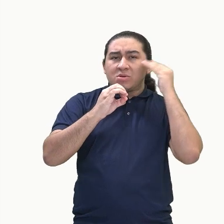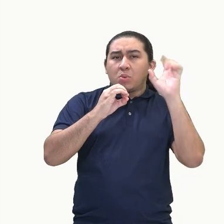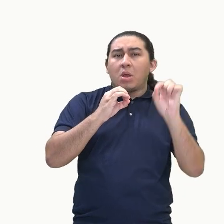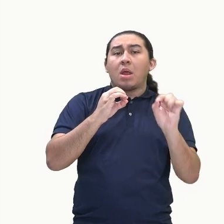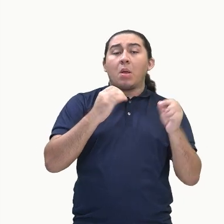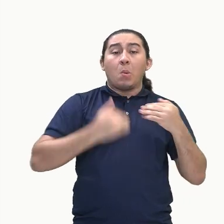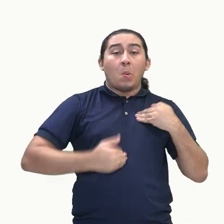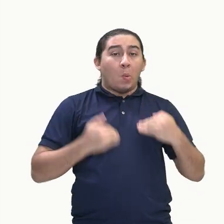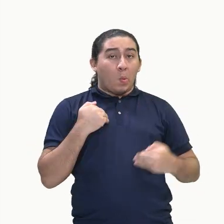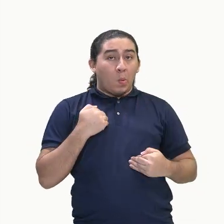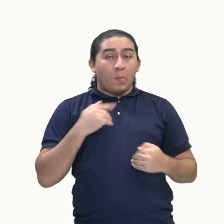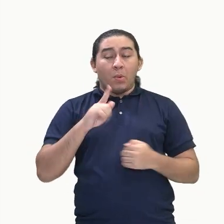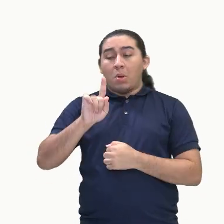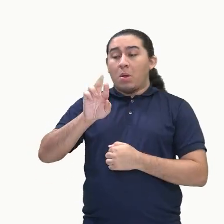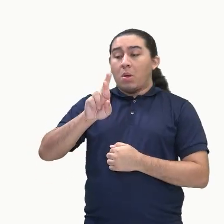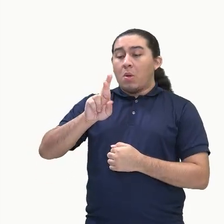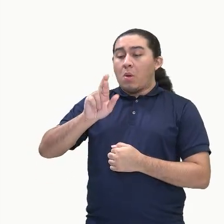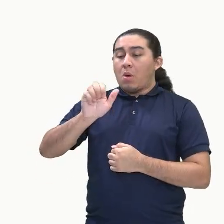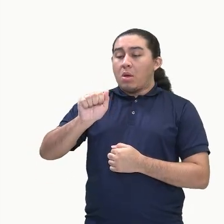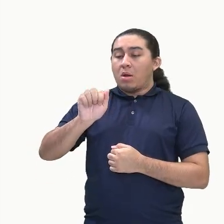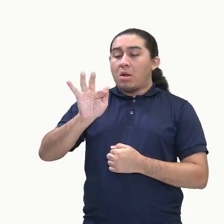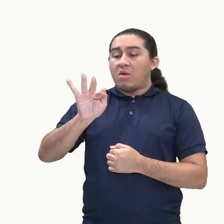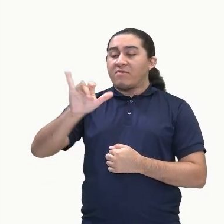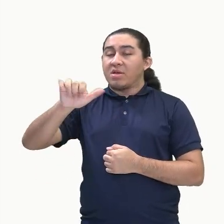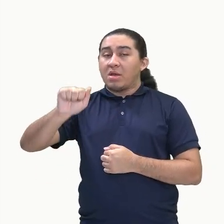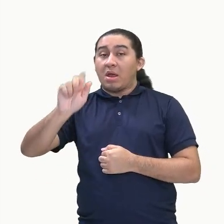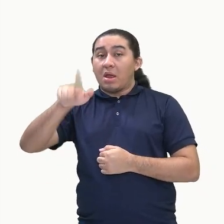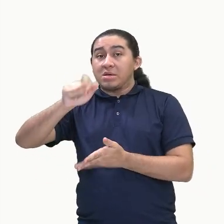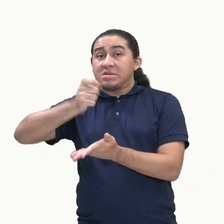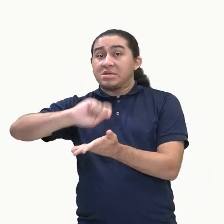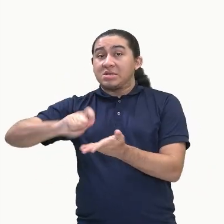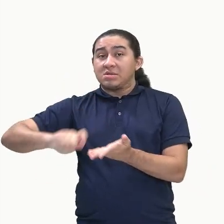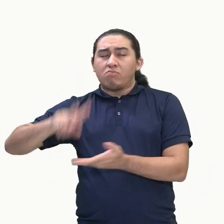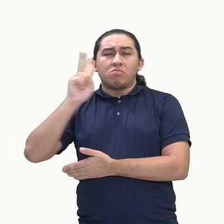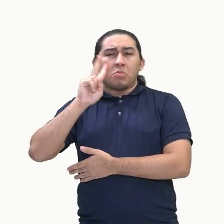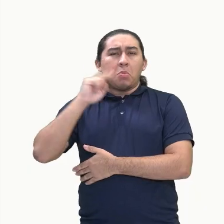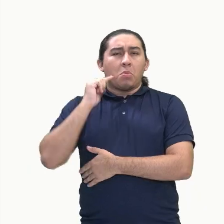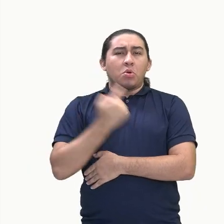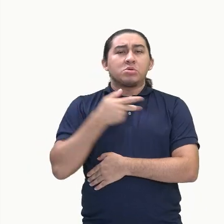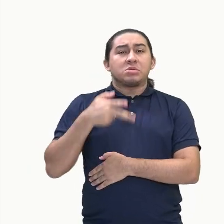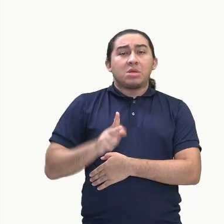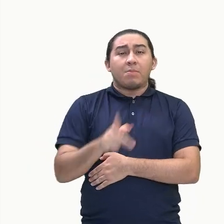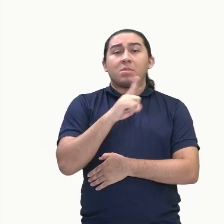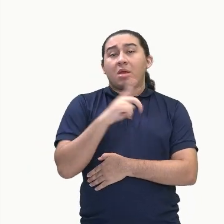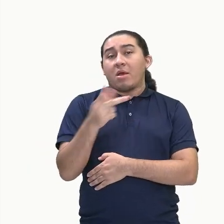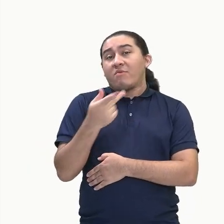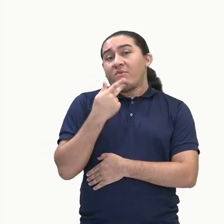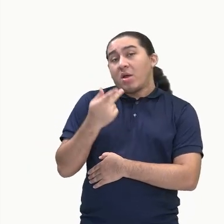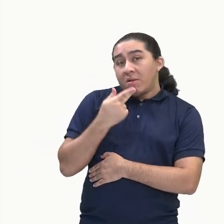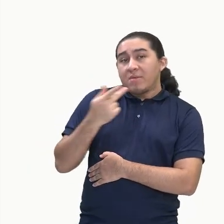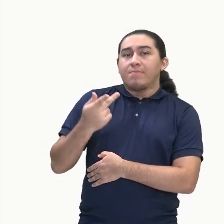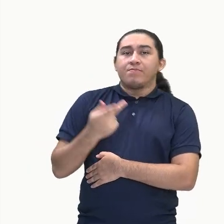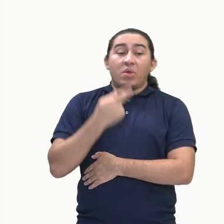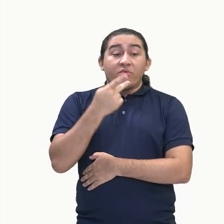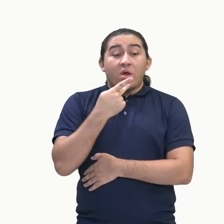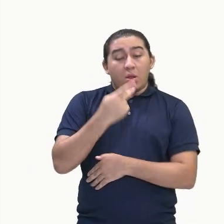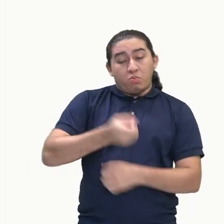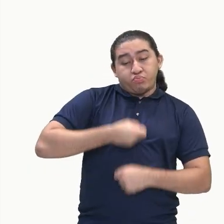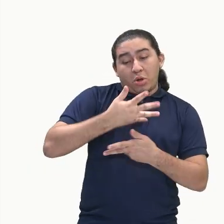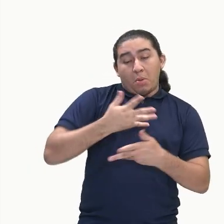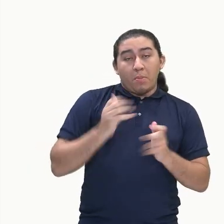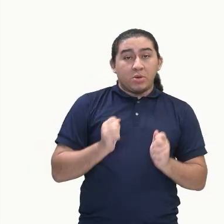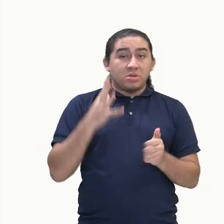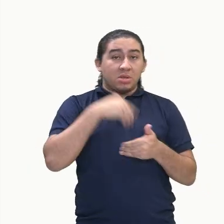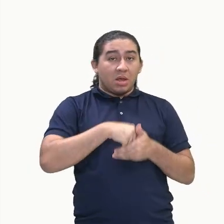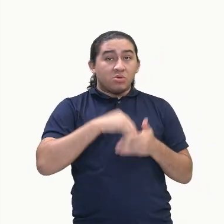corpo, grafia, escrita. Lembra que eu falei que nós estamos a todo momento falando e esse fluir pode ser interno ou externo,